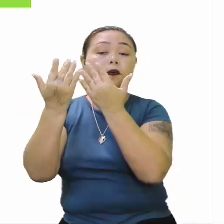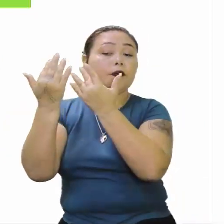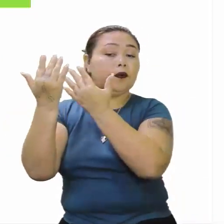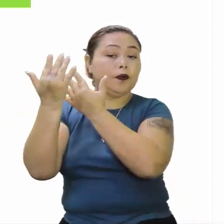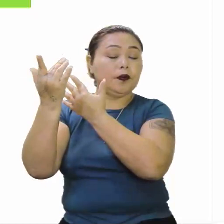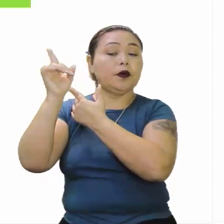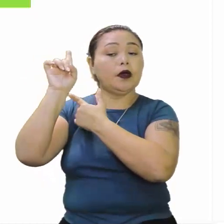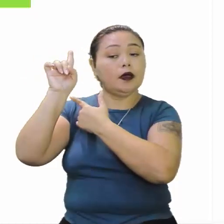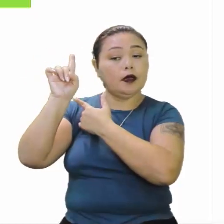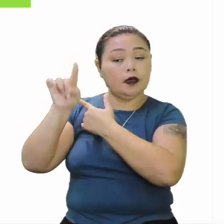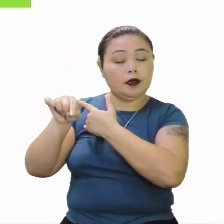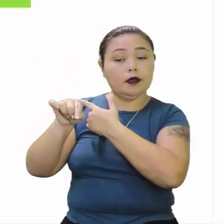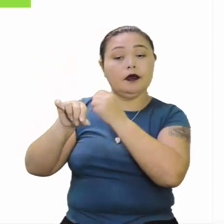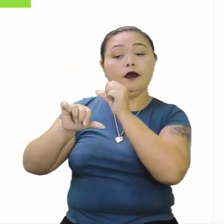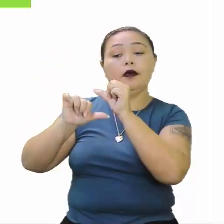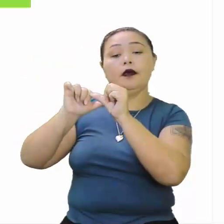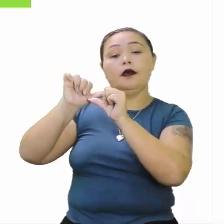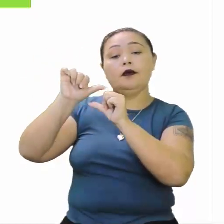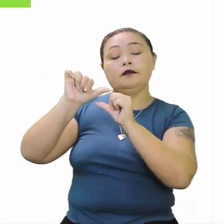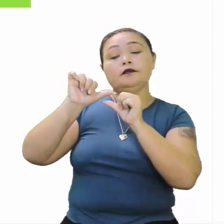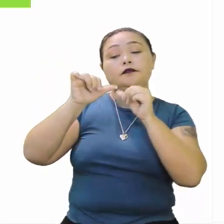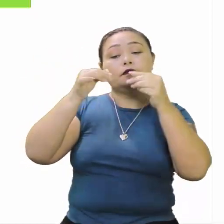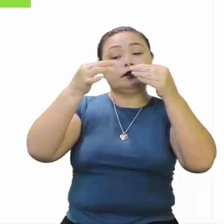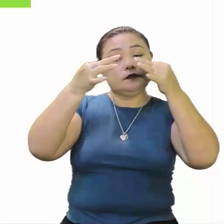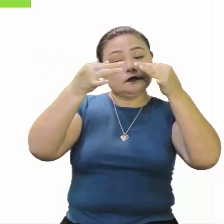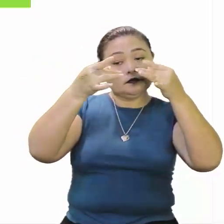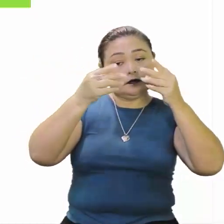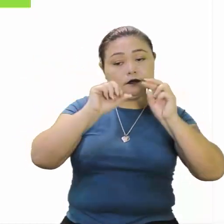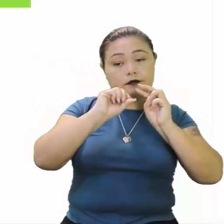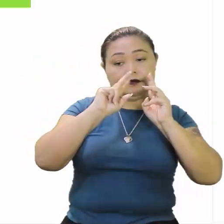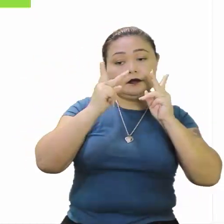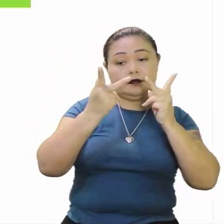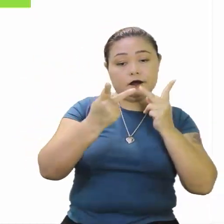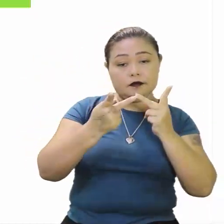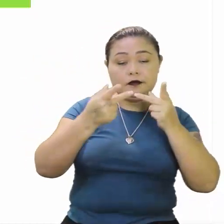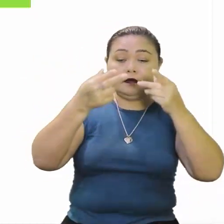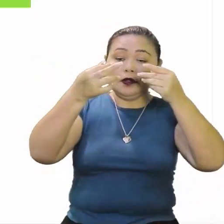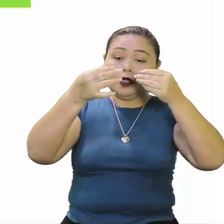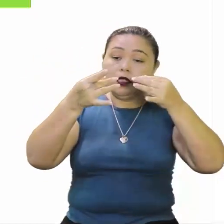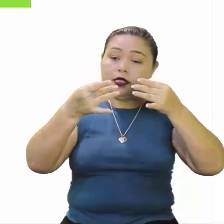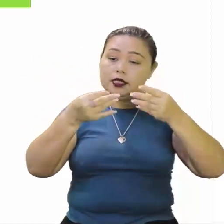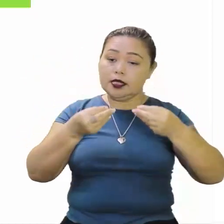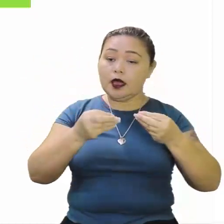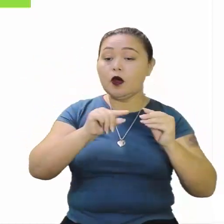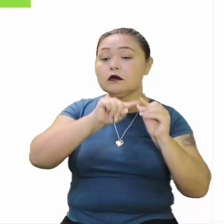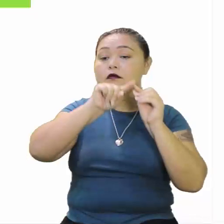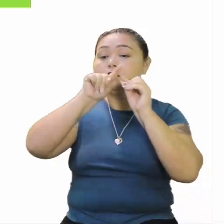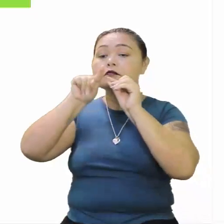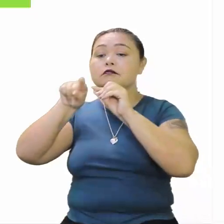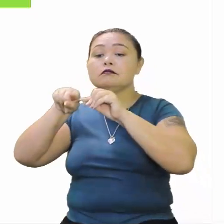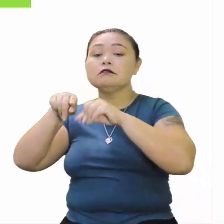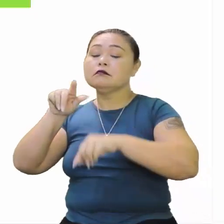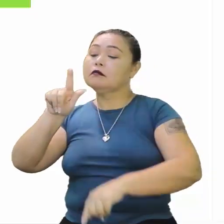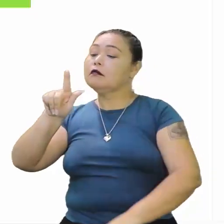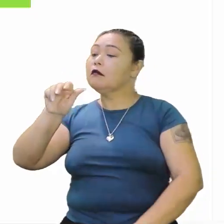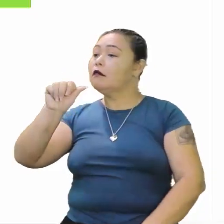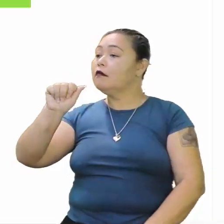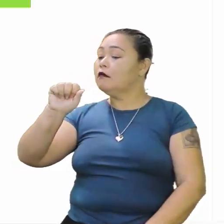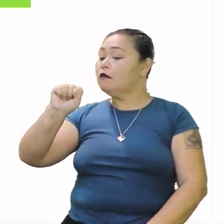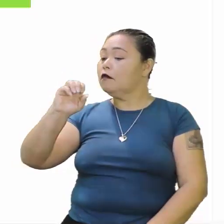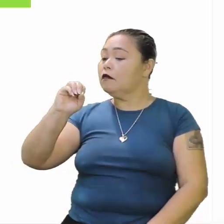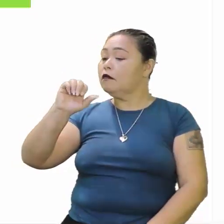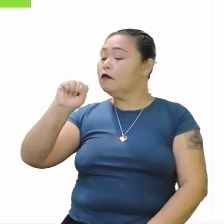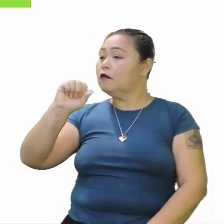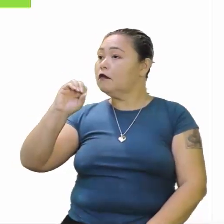é exatamente a passagem da matéria do estado líquido para o estado